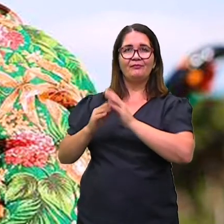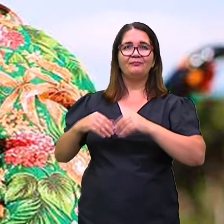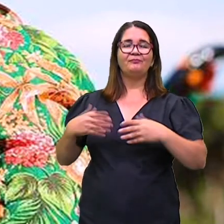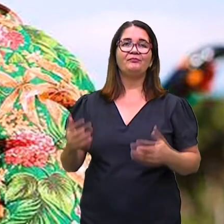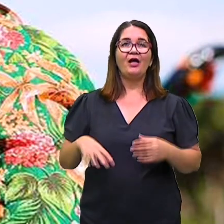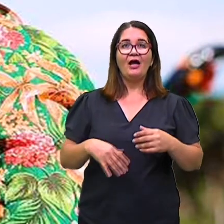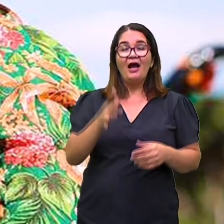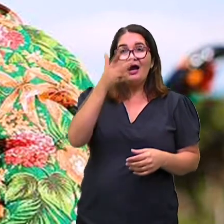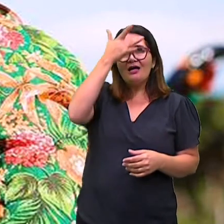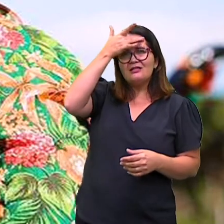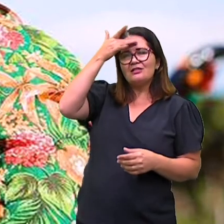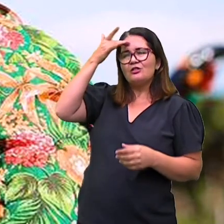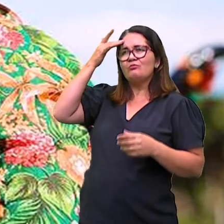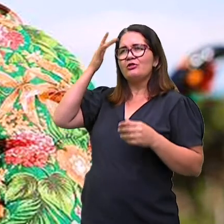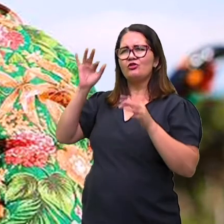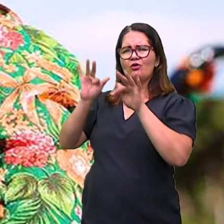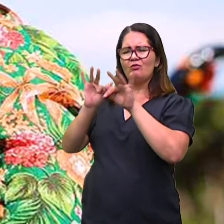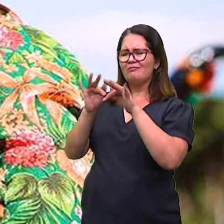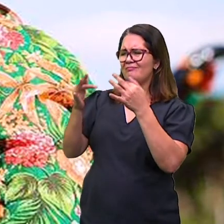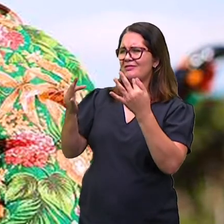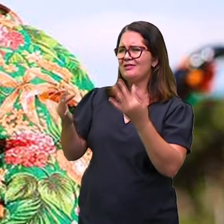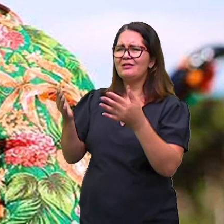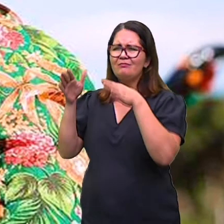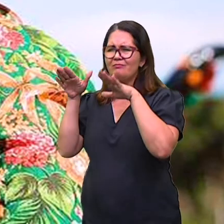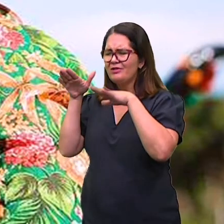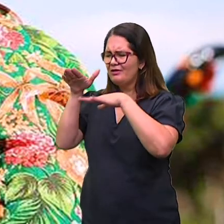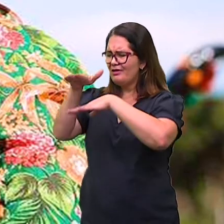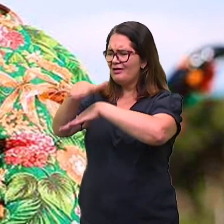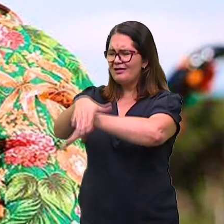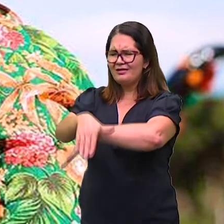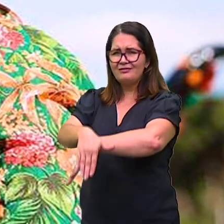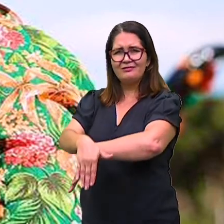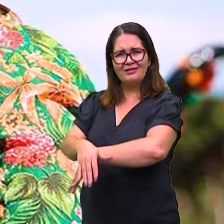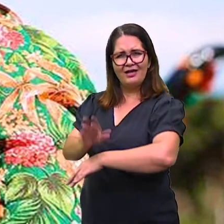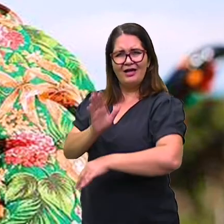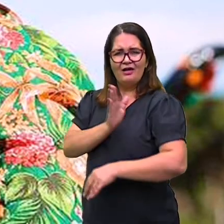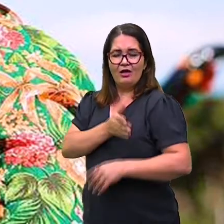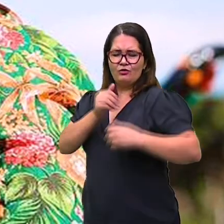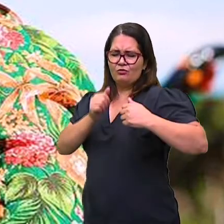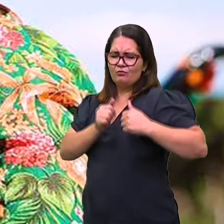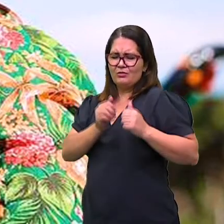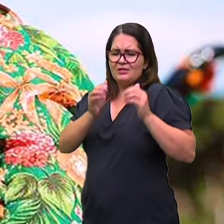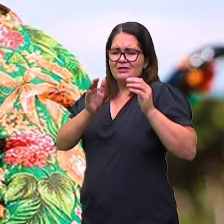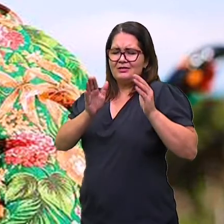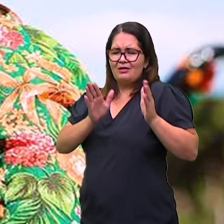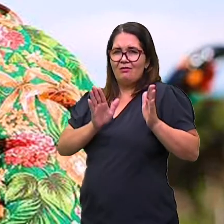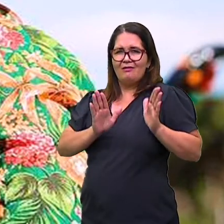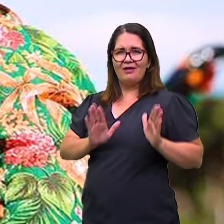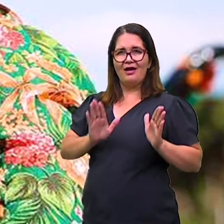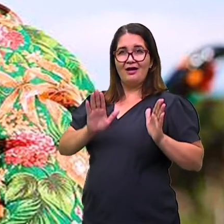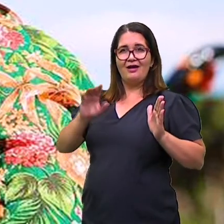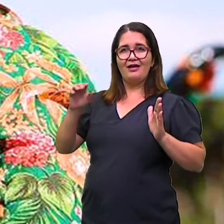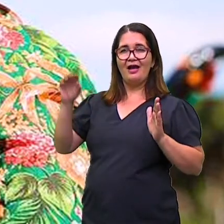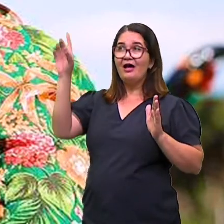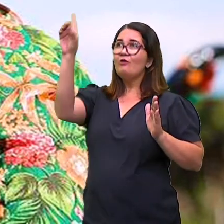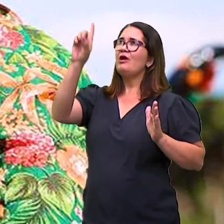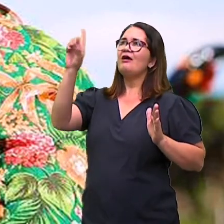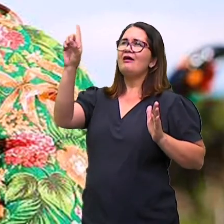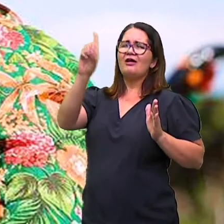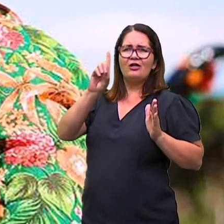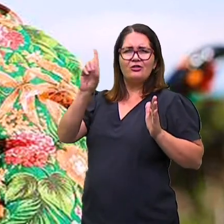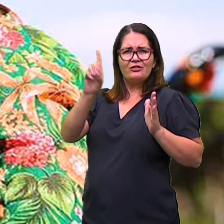do divino vão abrir sua morada pra